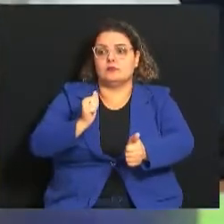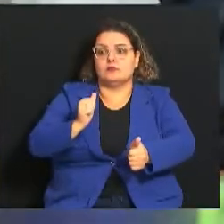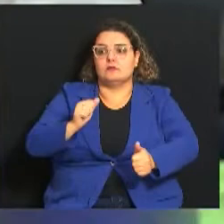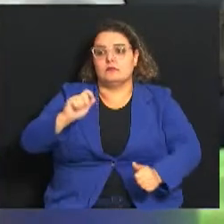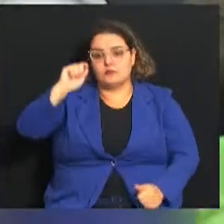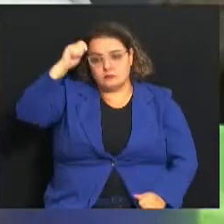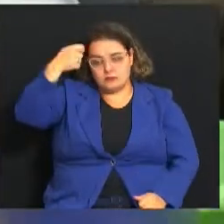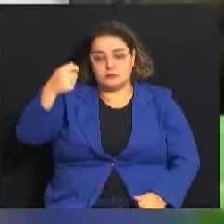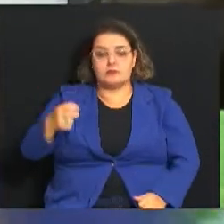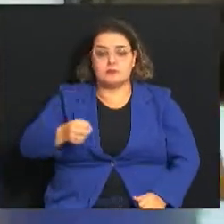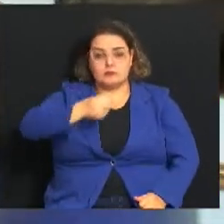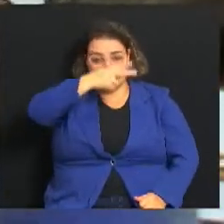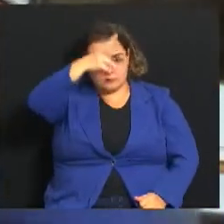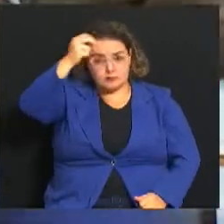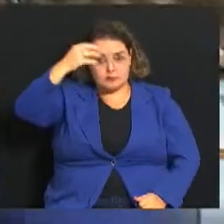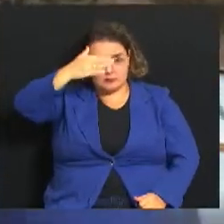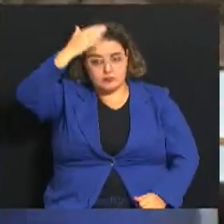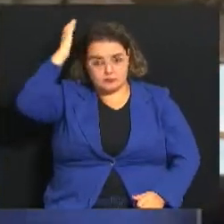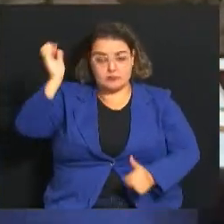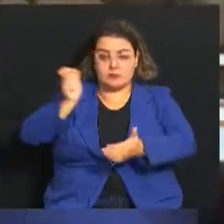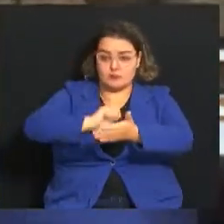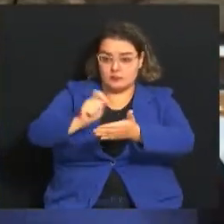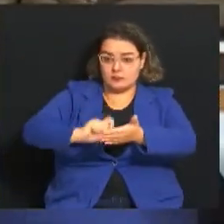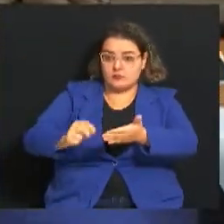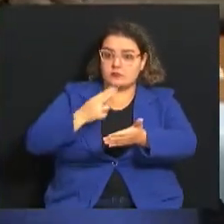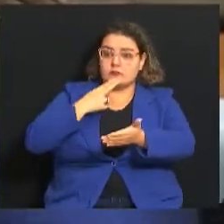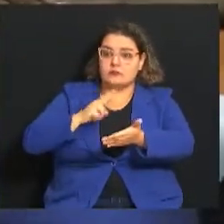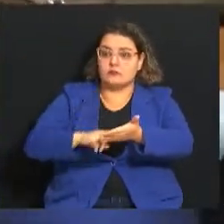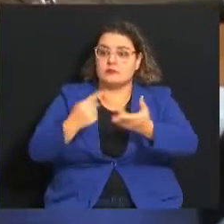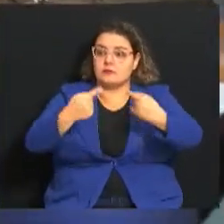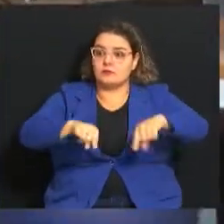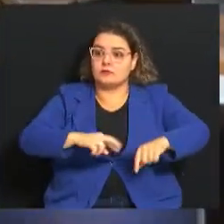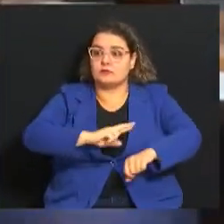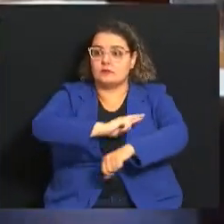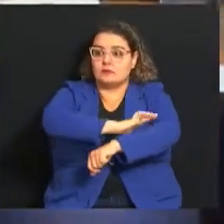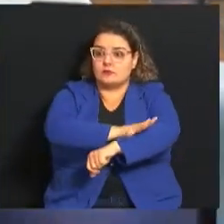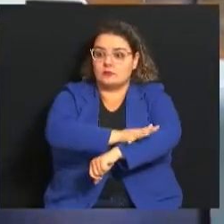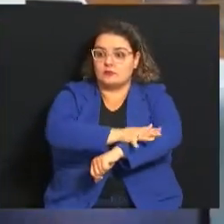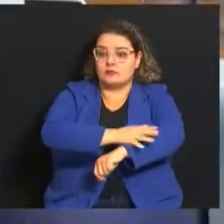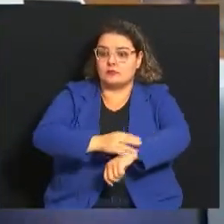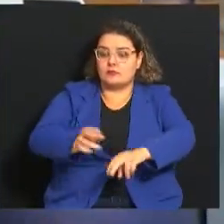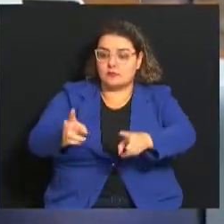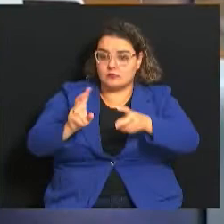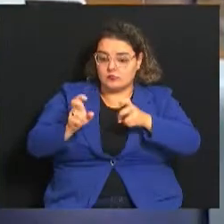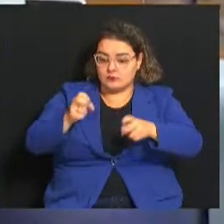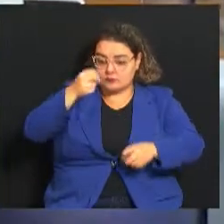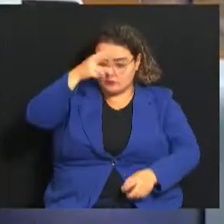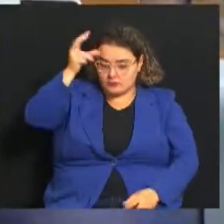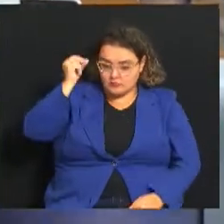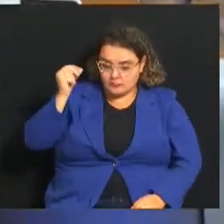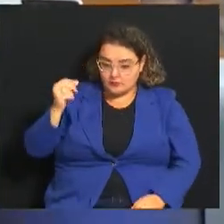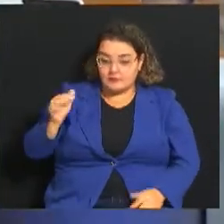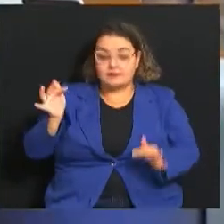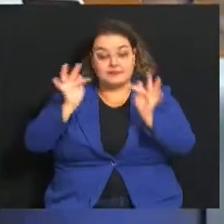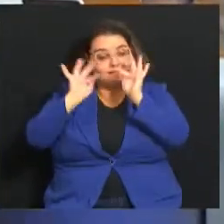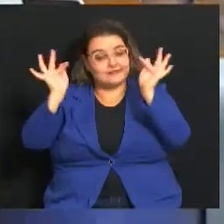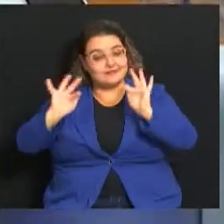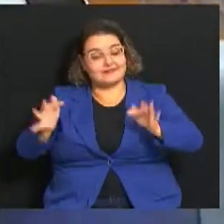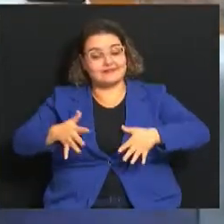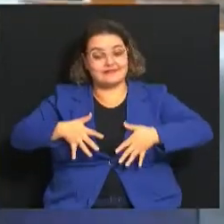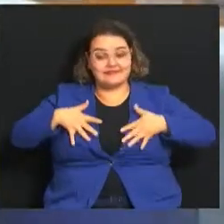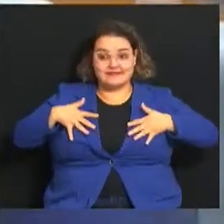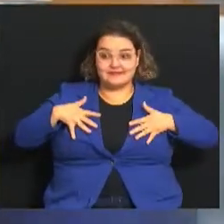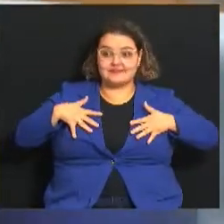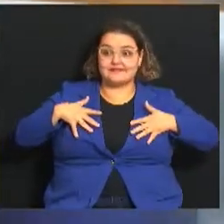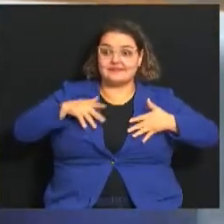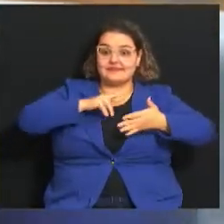prefeito Dário Saad assinou a carta contra o racismo. Eu percebi hoje, prefeito, que o senhor estava muito feliz, orgulhoso de tanta gente